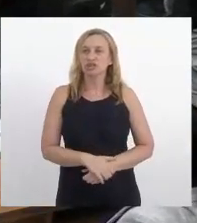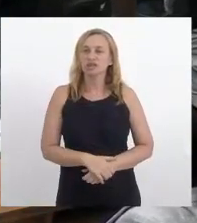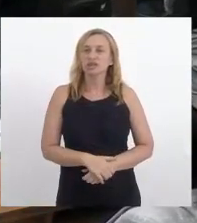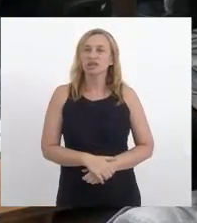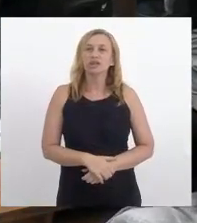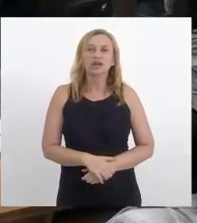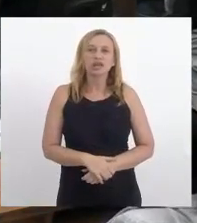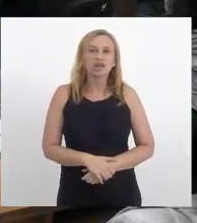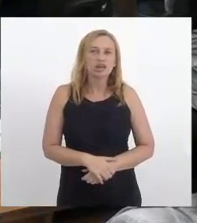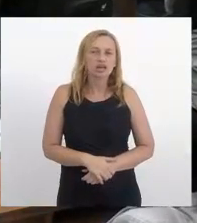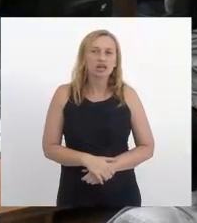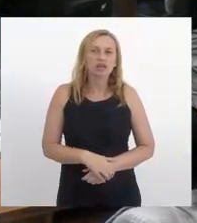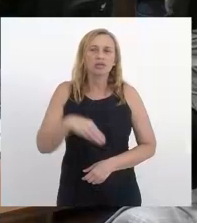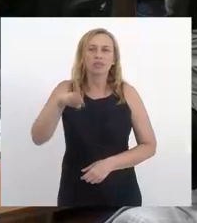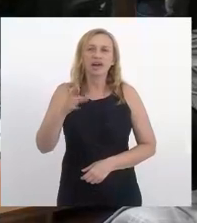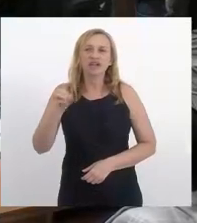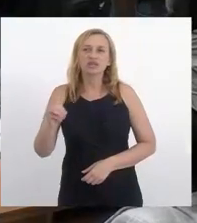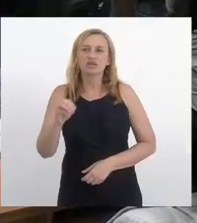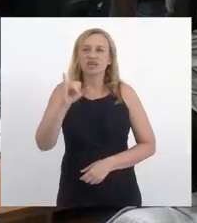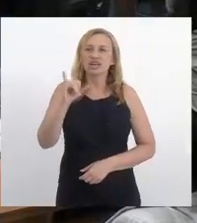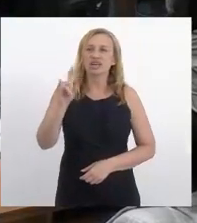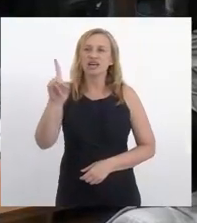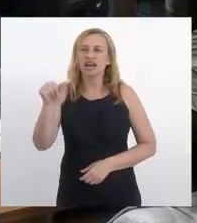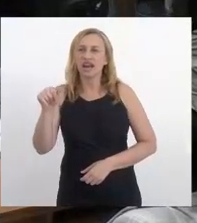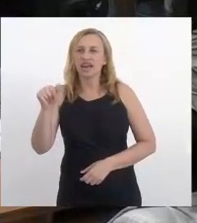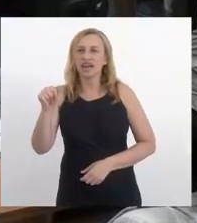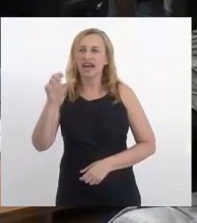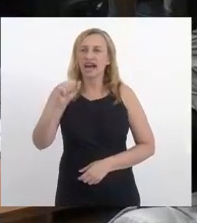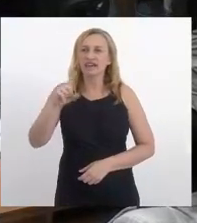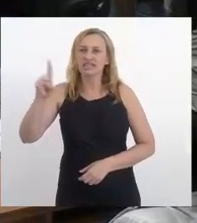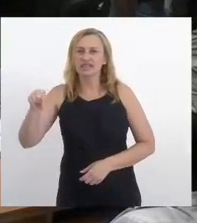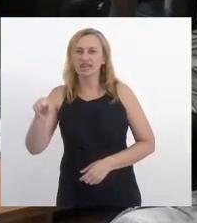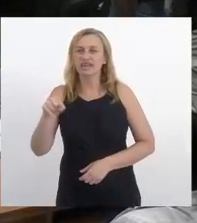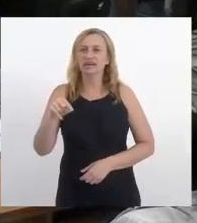Márcio Riguete, do Ilê Assé Auiê